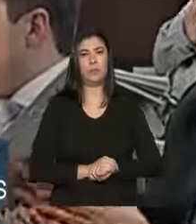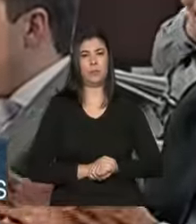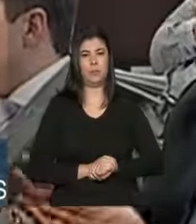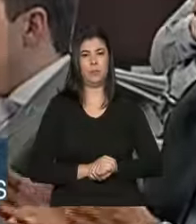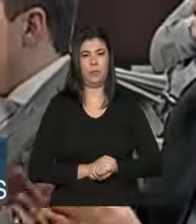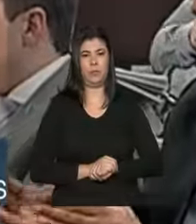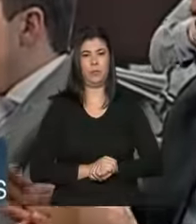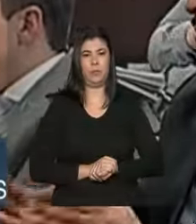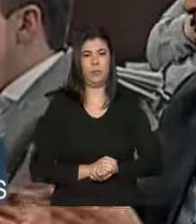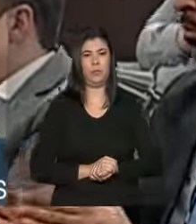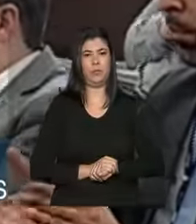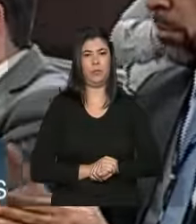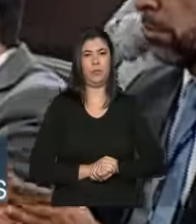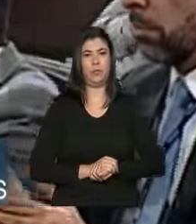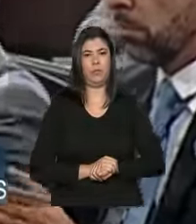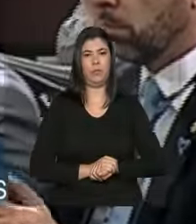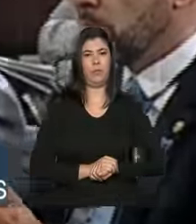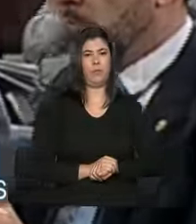atenção